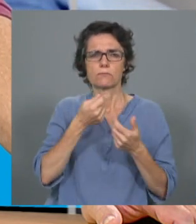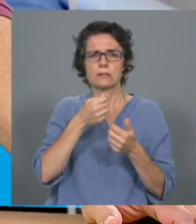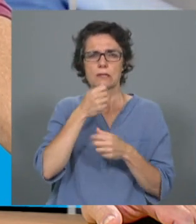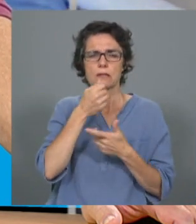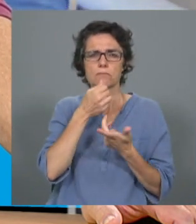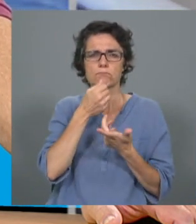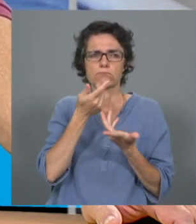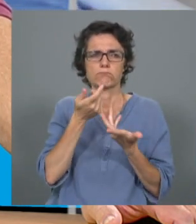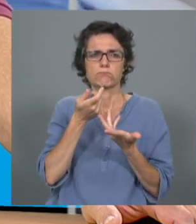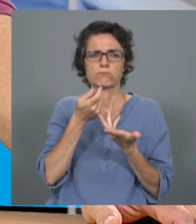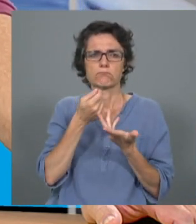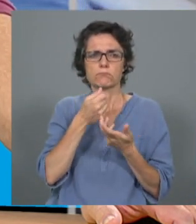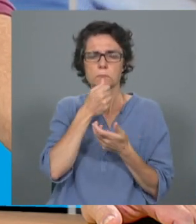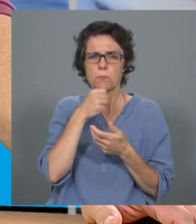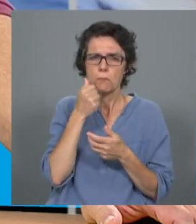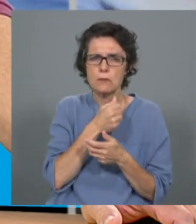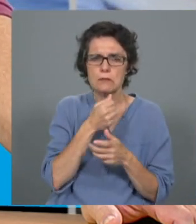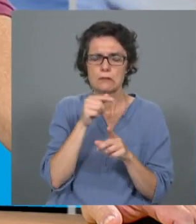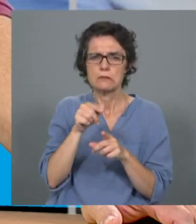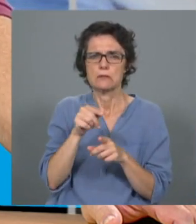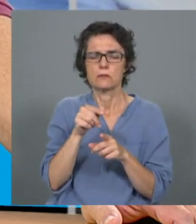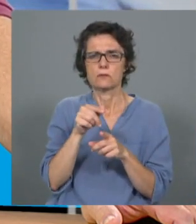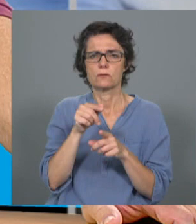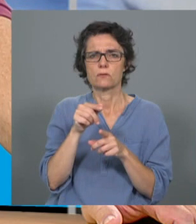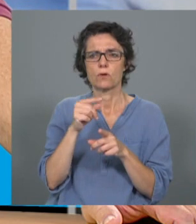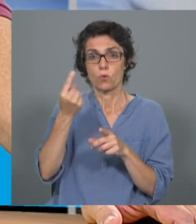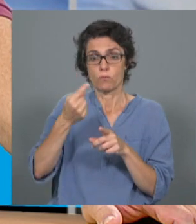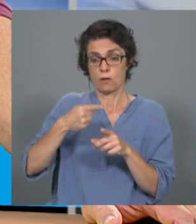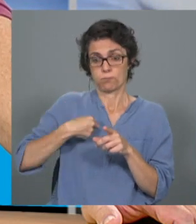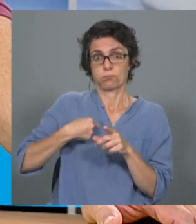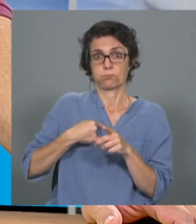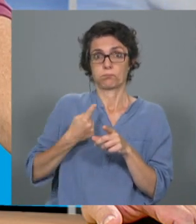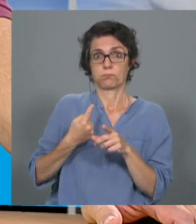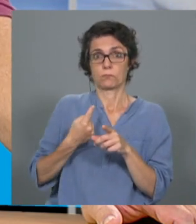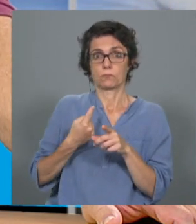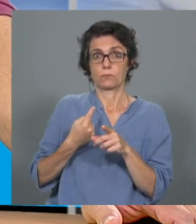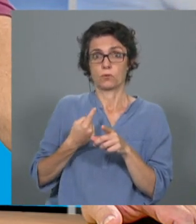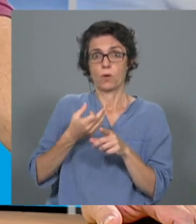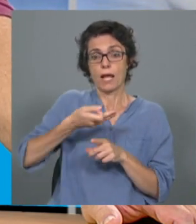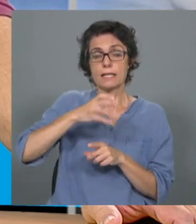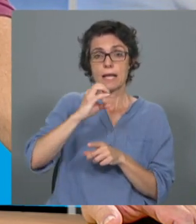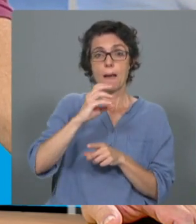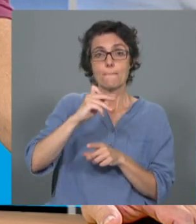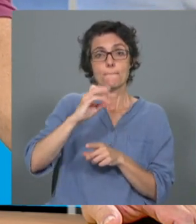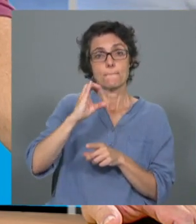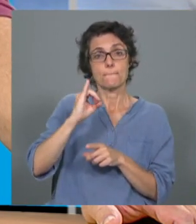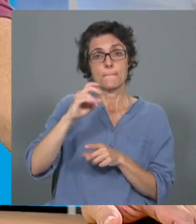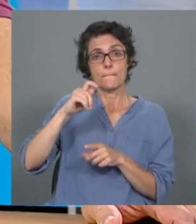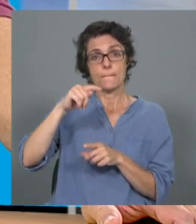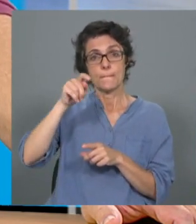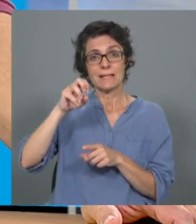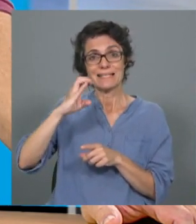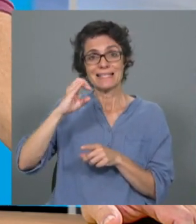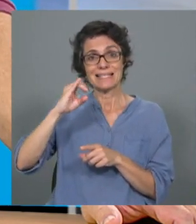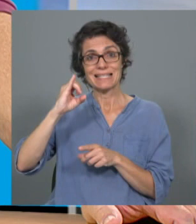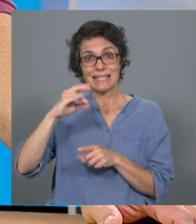que nós não falamos tanto. Uma delas é a paciência connosco mesmos. O Thomas Halick não fala bem disso, fala depois da paciência com Deus.